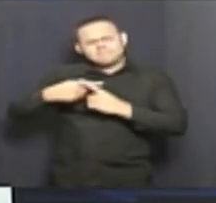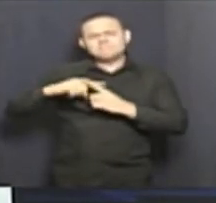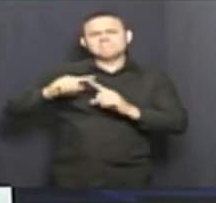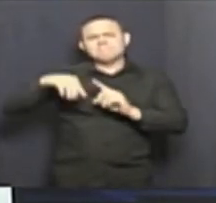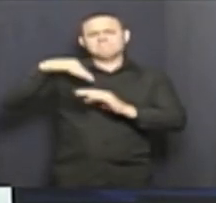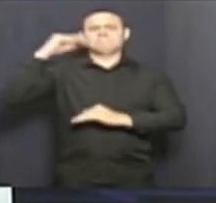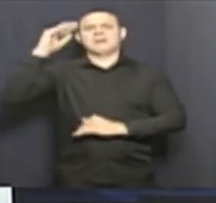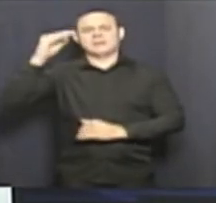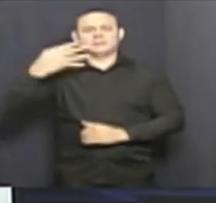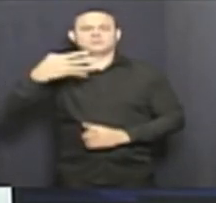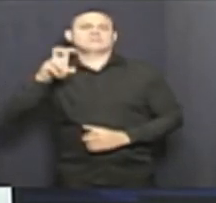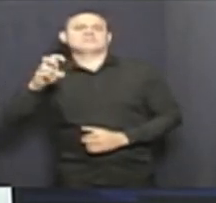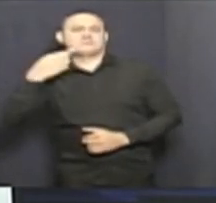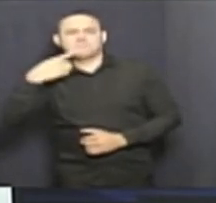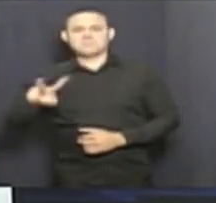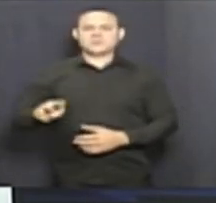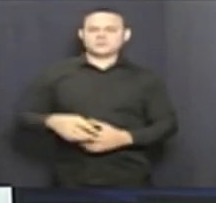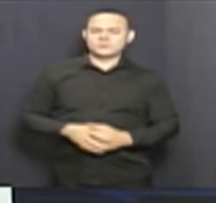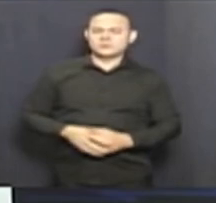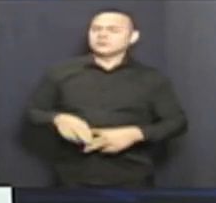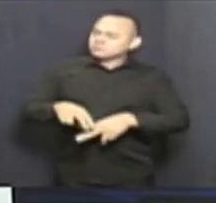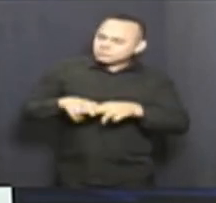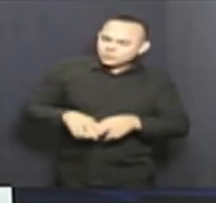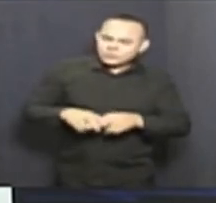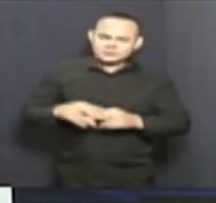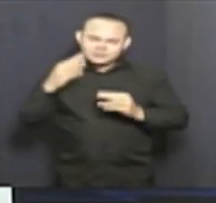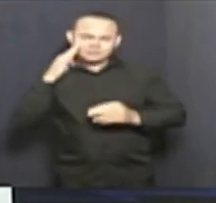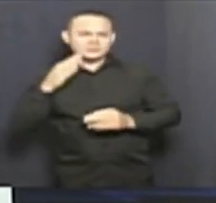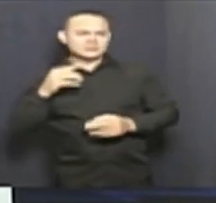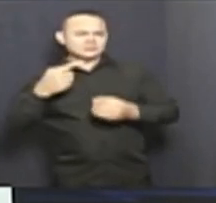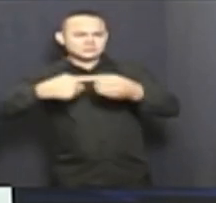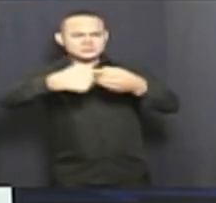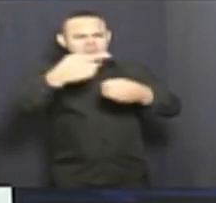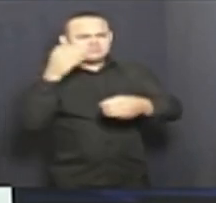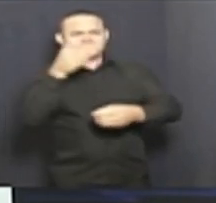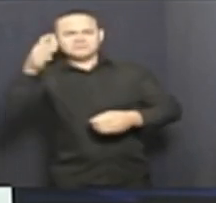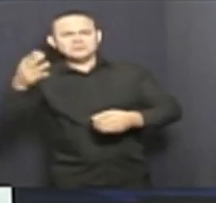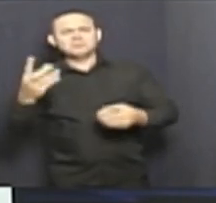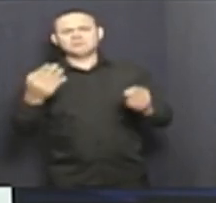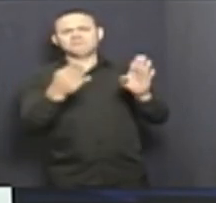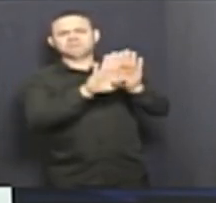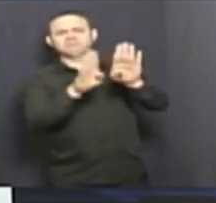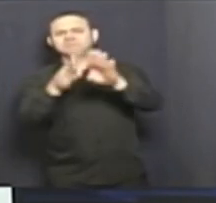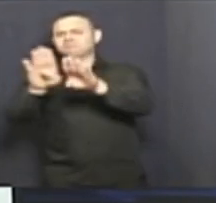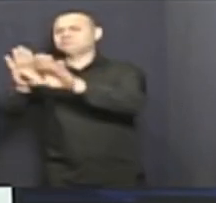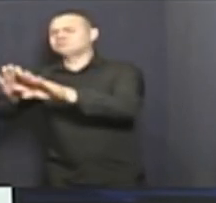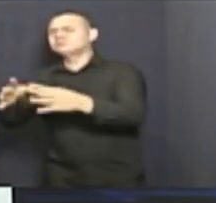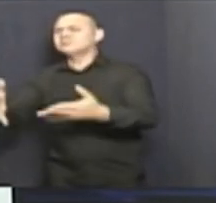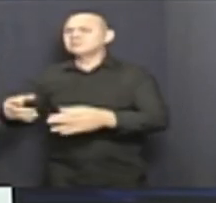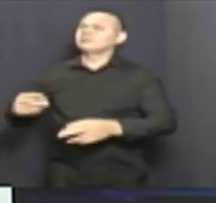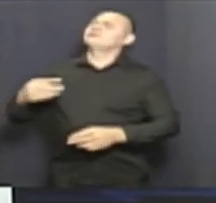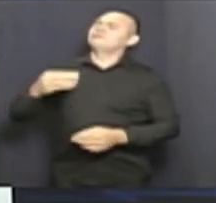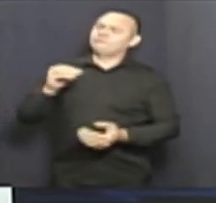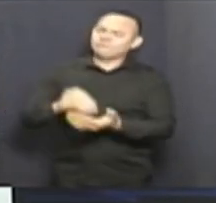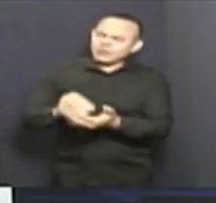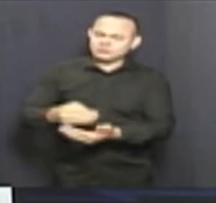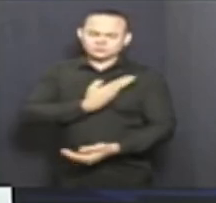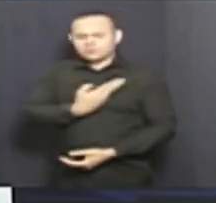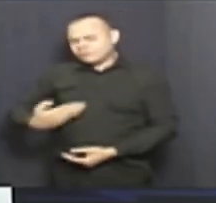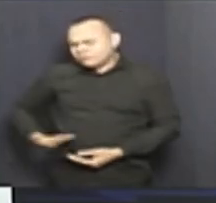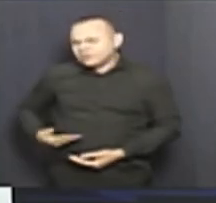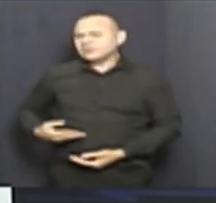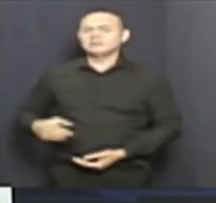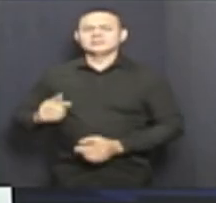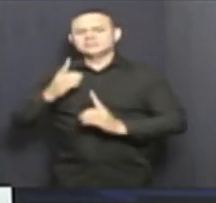que nós estamos caminhando são muitas portas que estão fechando ou seja o governo do estado não está desenvolvendo não está dialogando